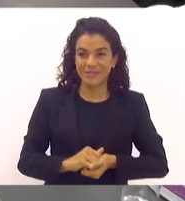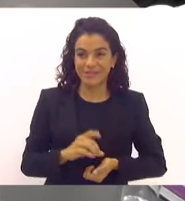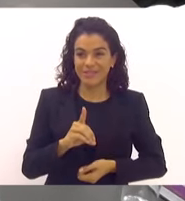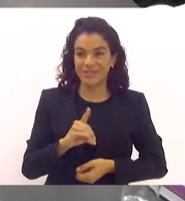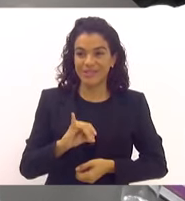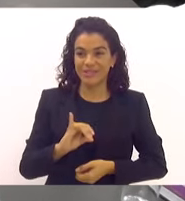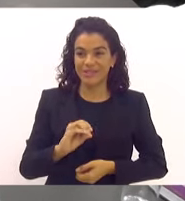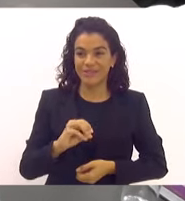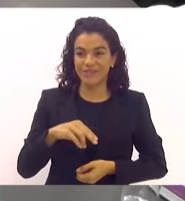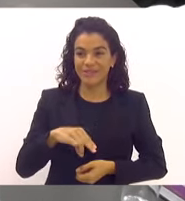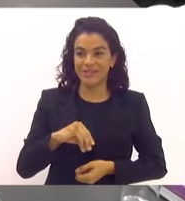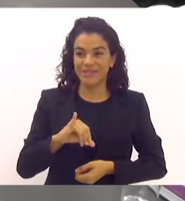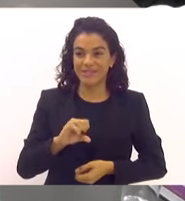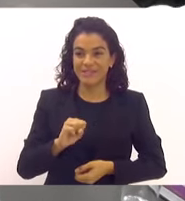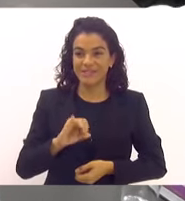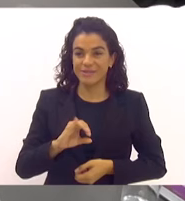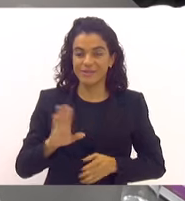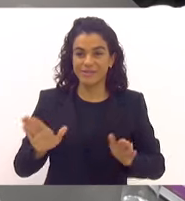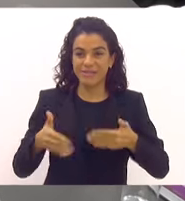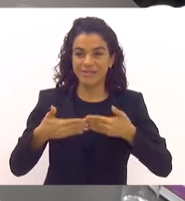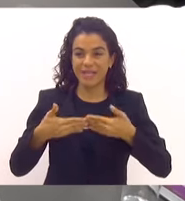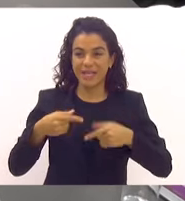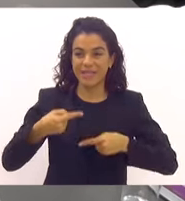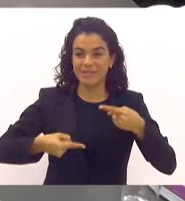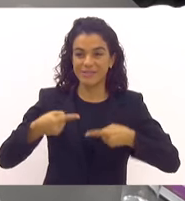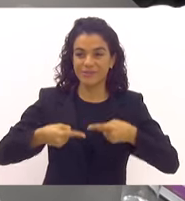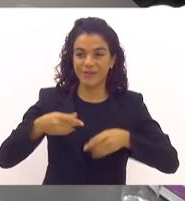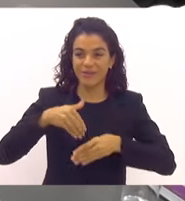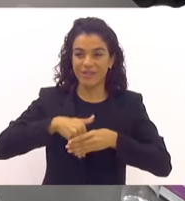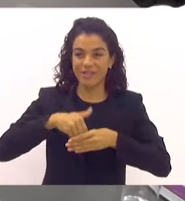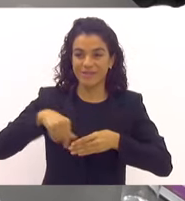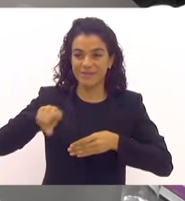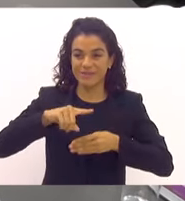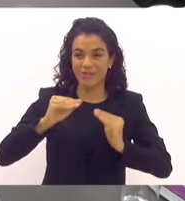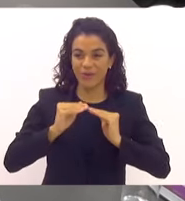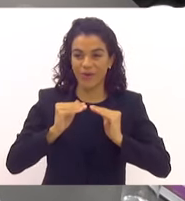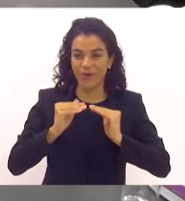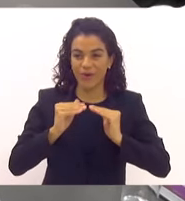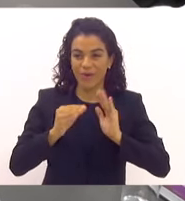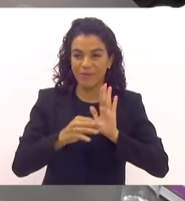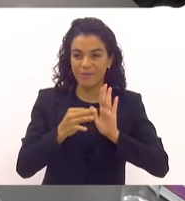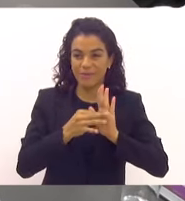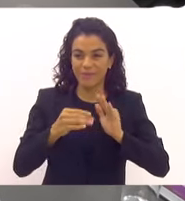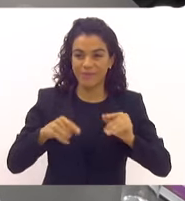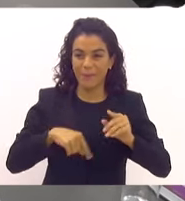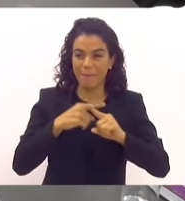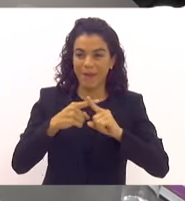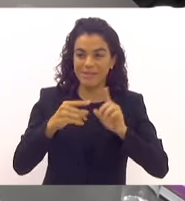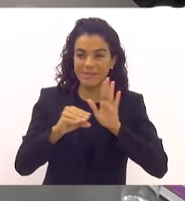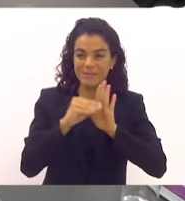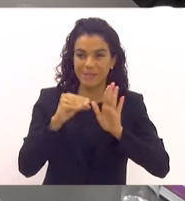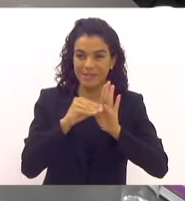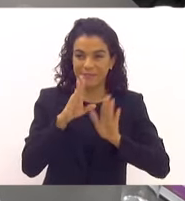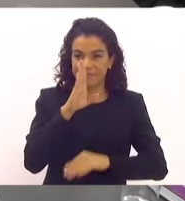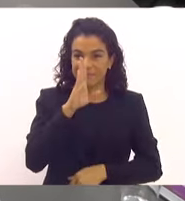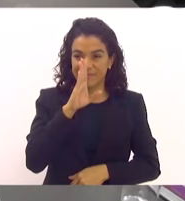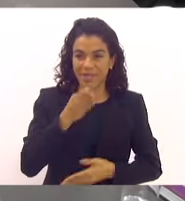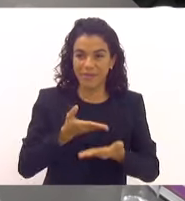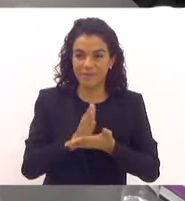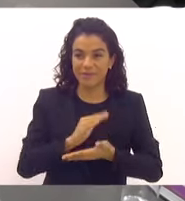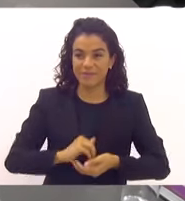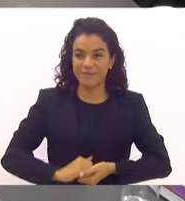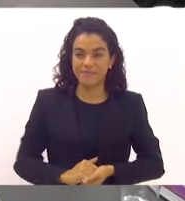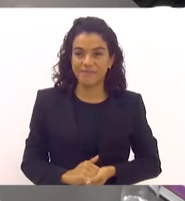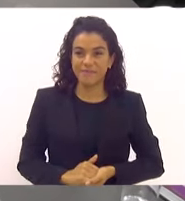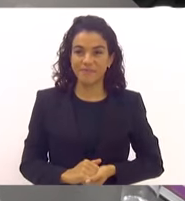Dionísio. Perfeito, encerrada a discussão, em votação, os senhores que aprovam o parecer pela constitucionalidade com emendas permaneçam como estão,